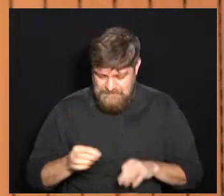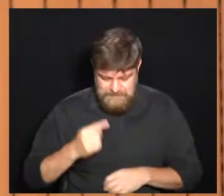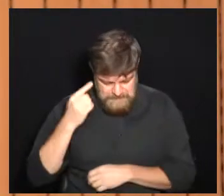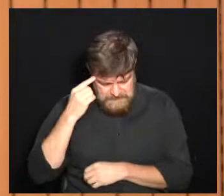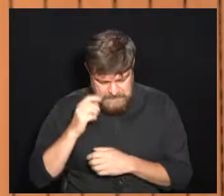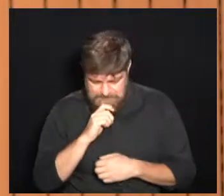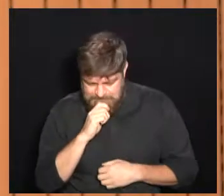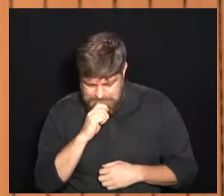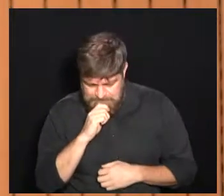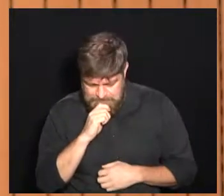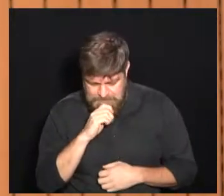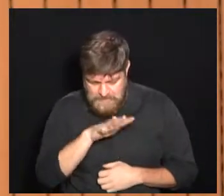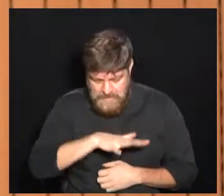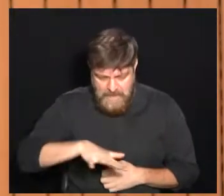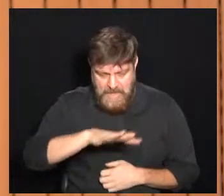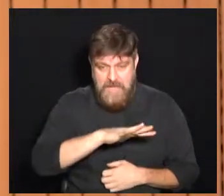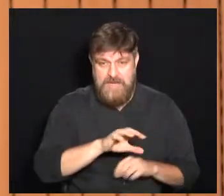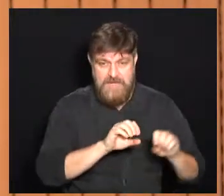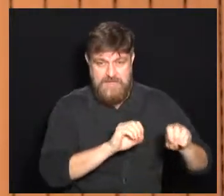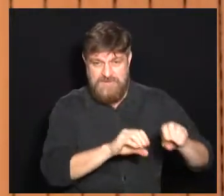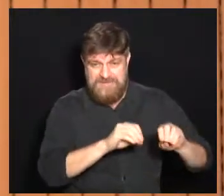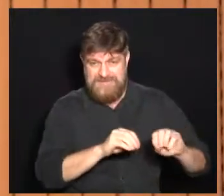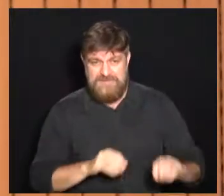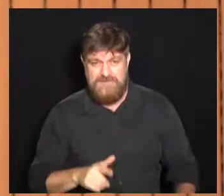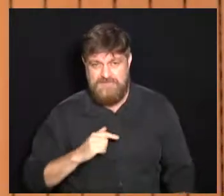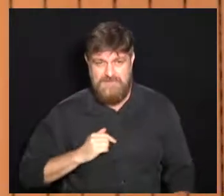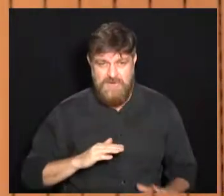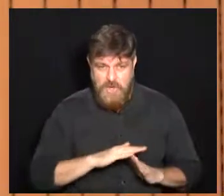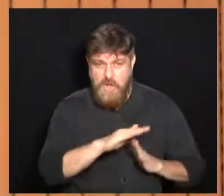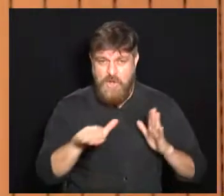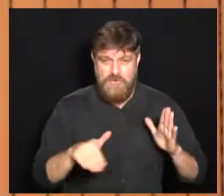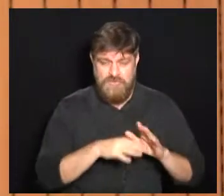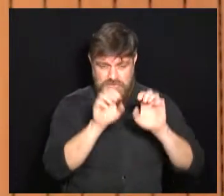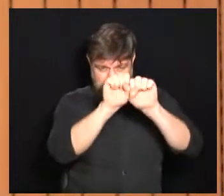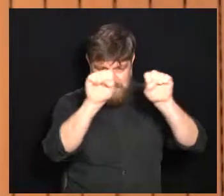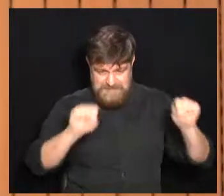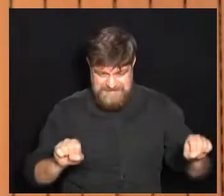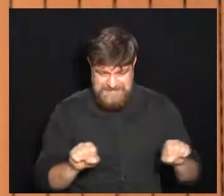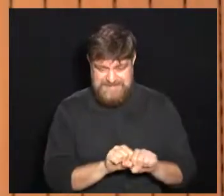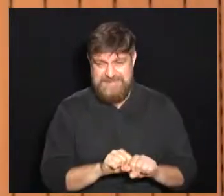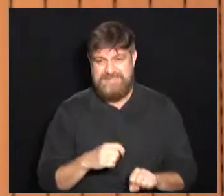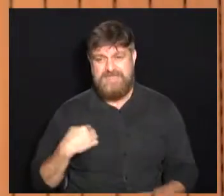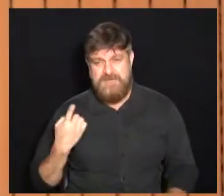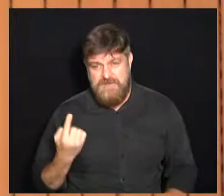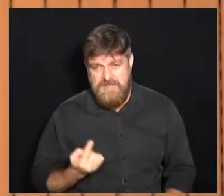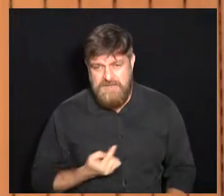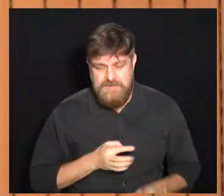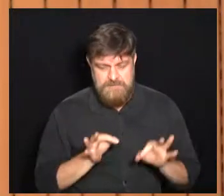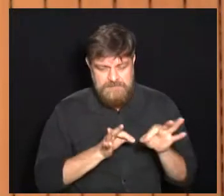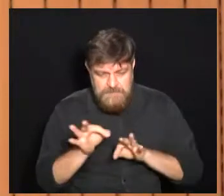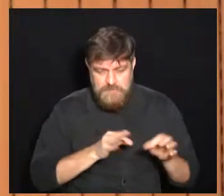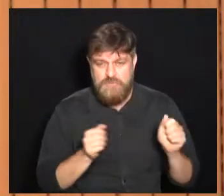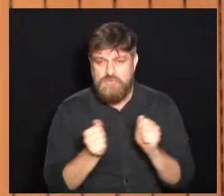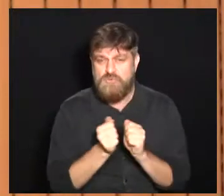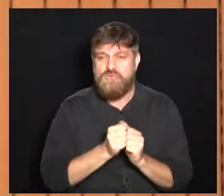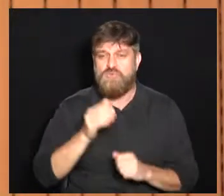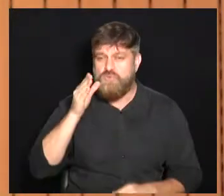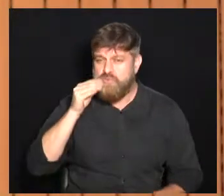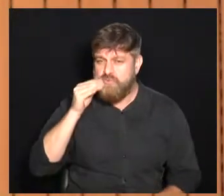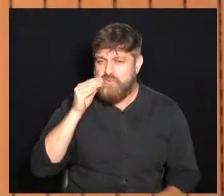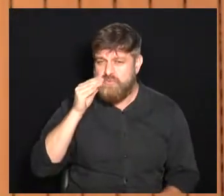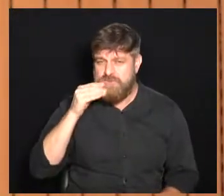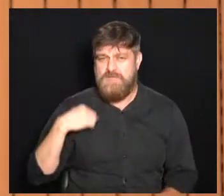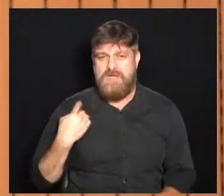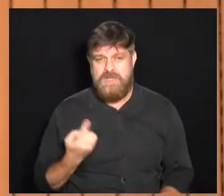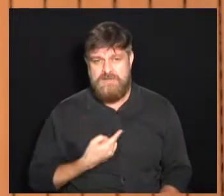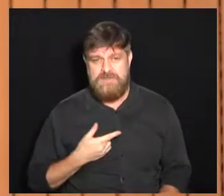reorganizamos toda a rede, e, quando eu falo toda a rede, todo o sistema nosso, né, com as colaboradoras também,